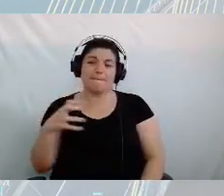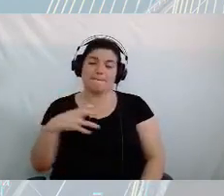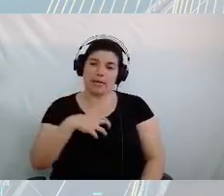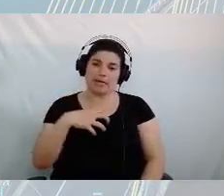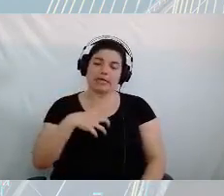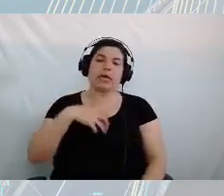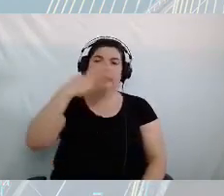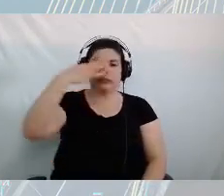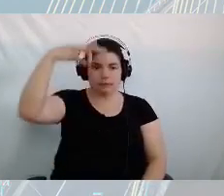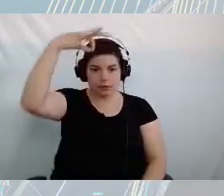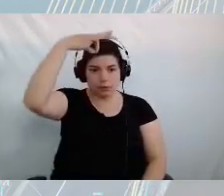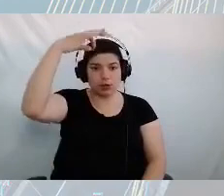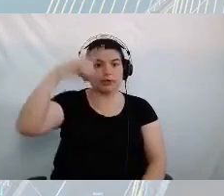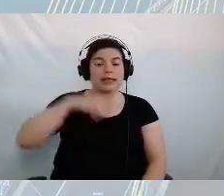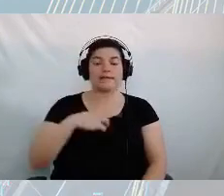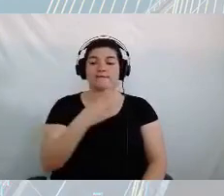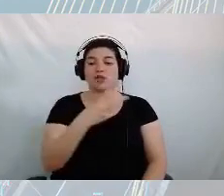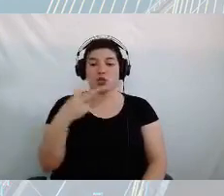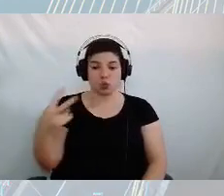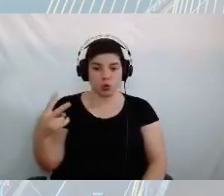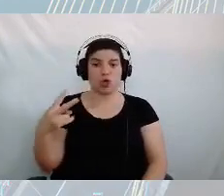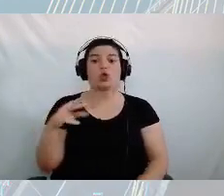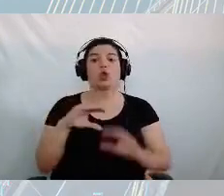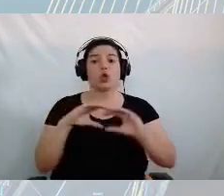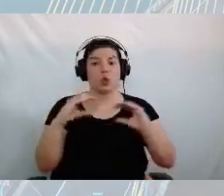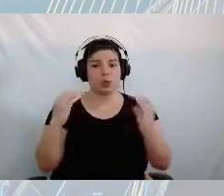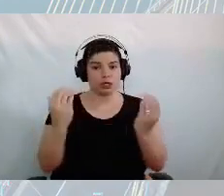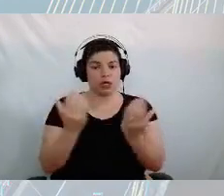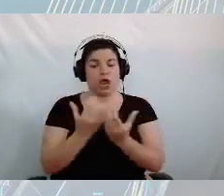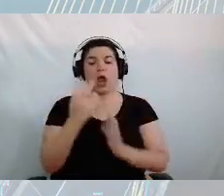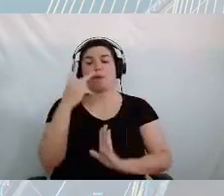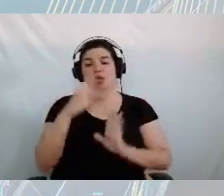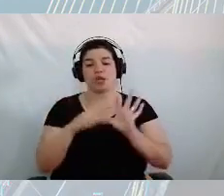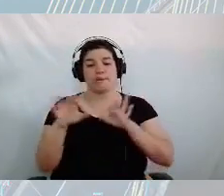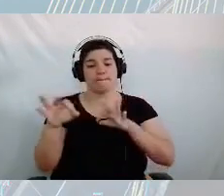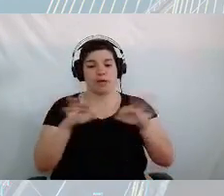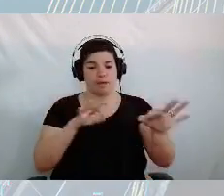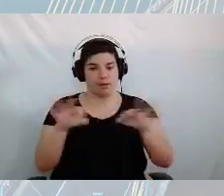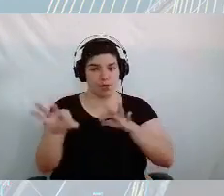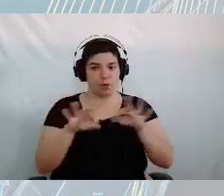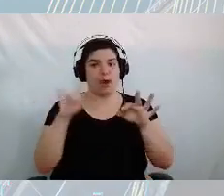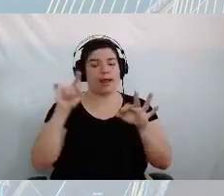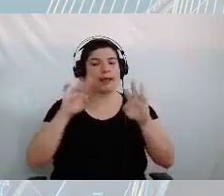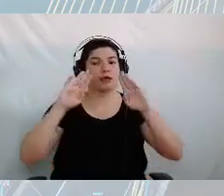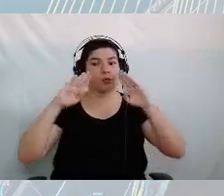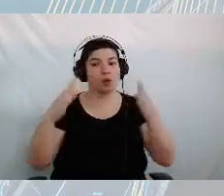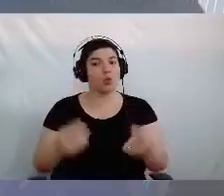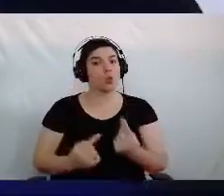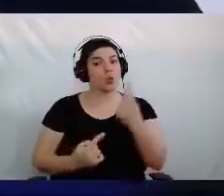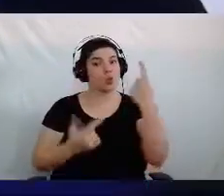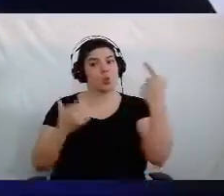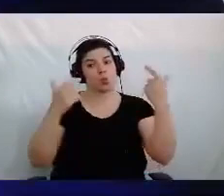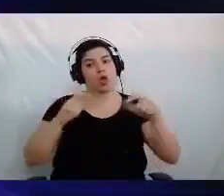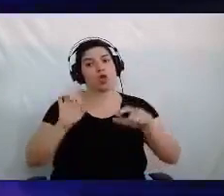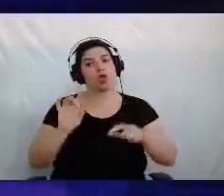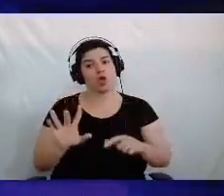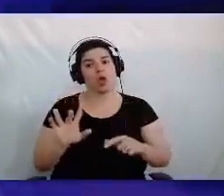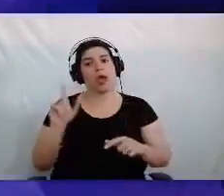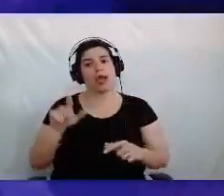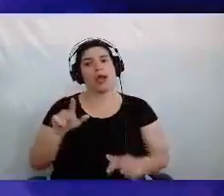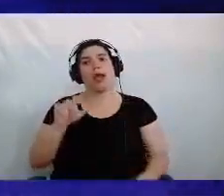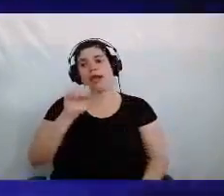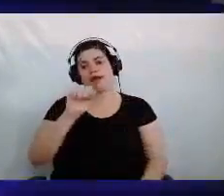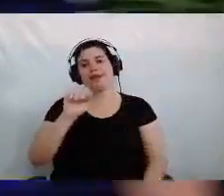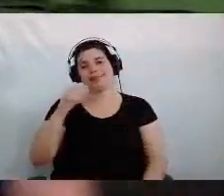22 comunidades. O projeto que a gente vem desenvolvendo, ele foi específico para uma unidade, do qual o AJ vai explicar